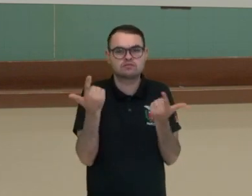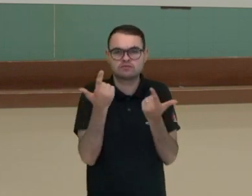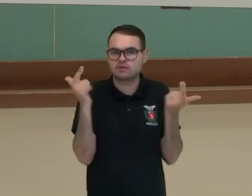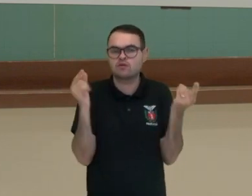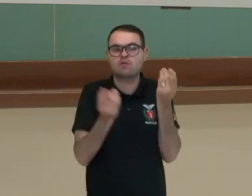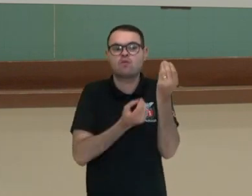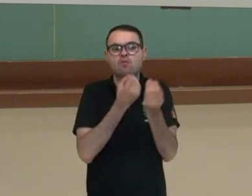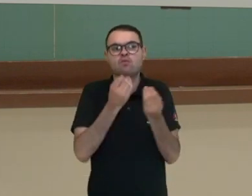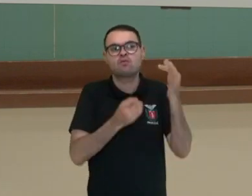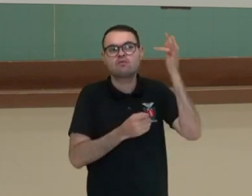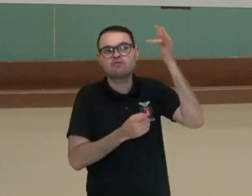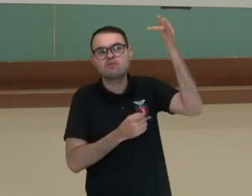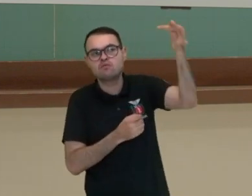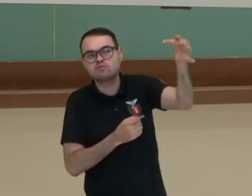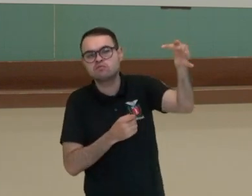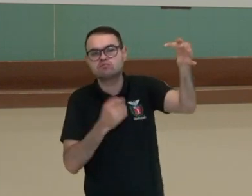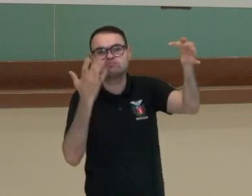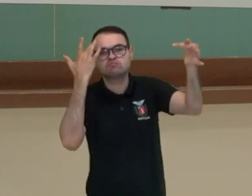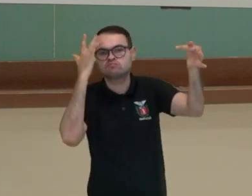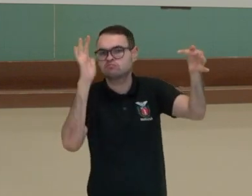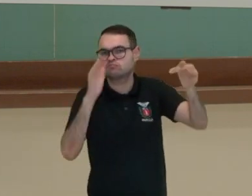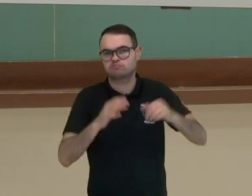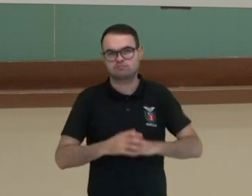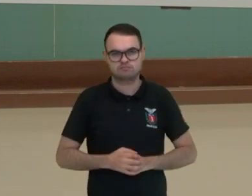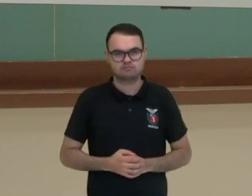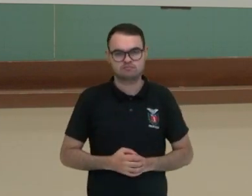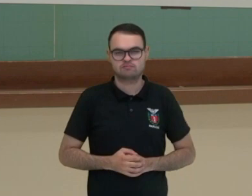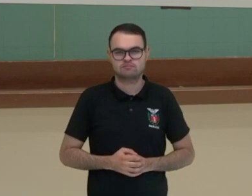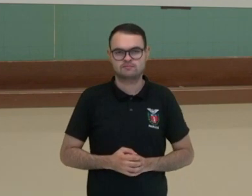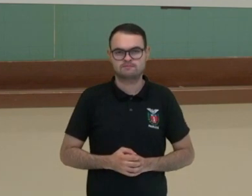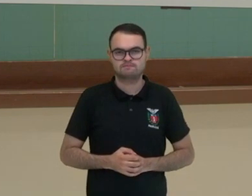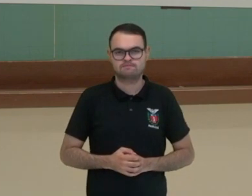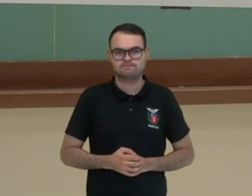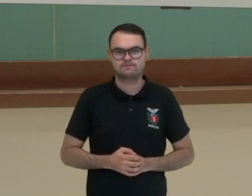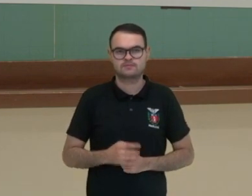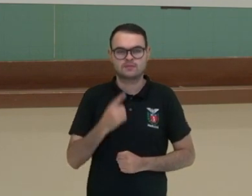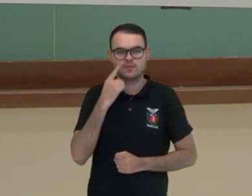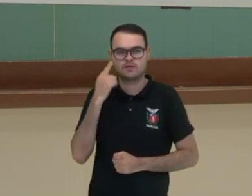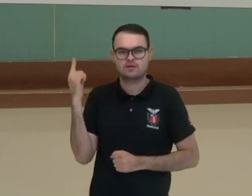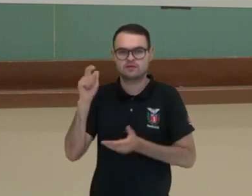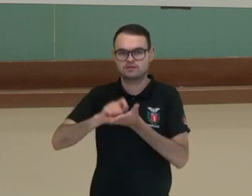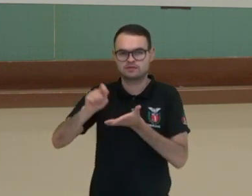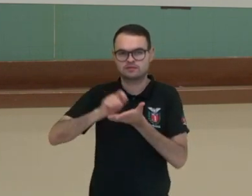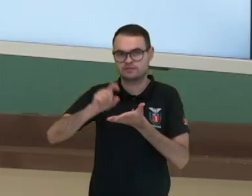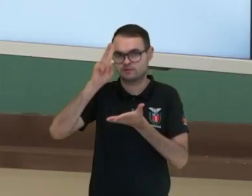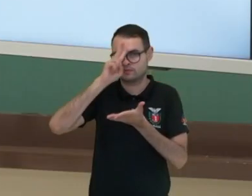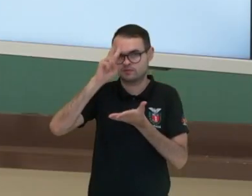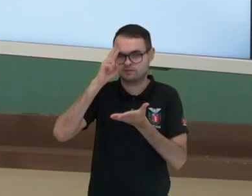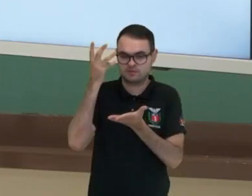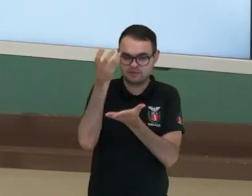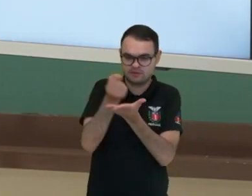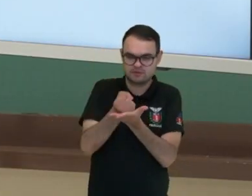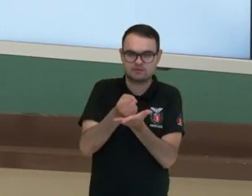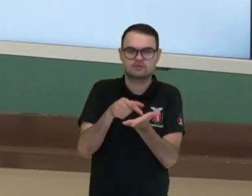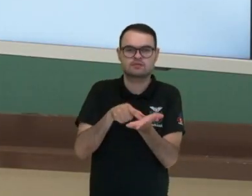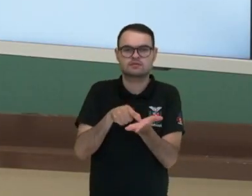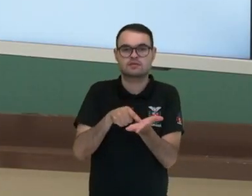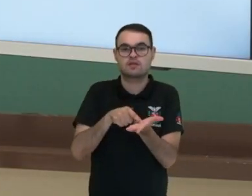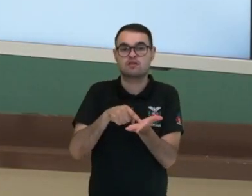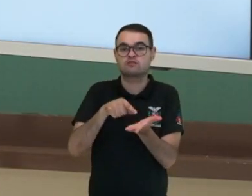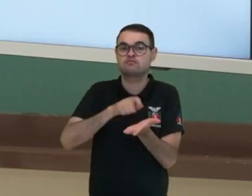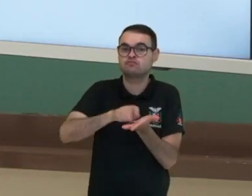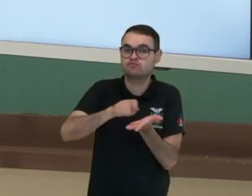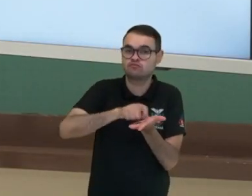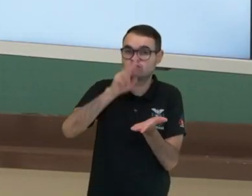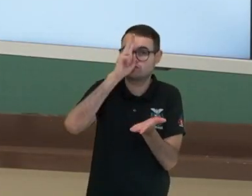para prever os próximos acontecimentos, né? Vamos dar uma olhadinha aqui, ó, a escrita da história. História é a escrita